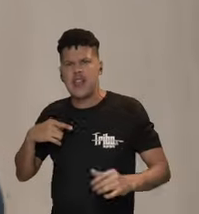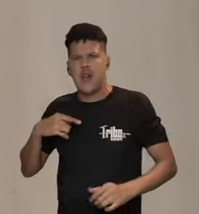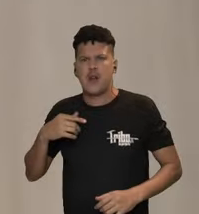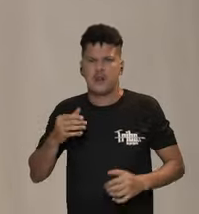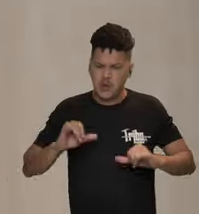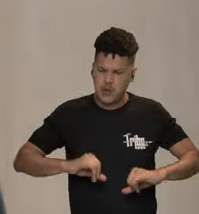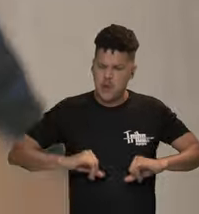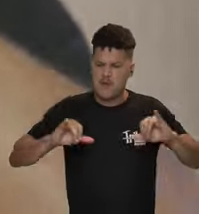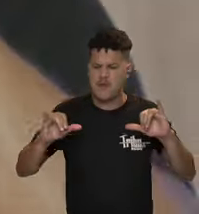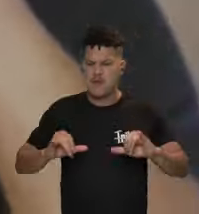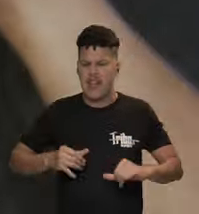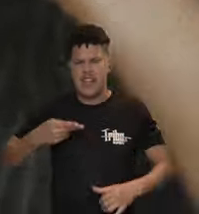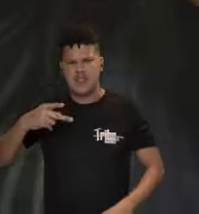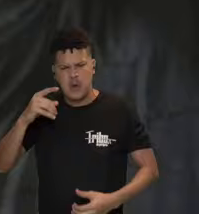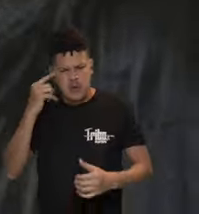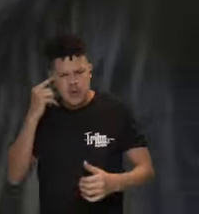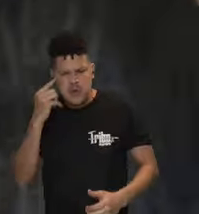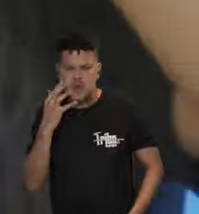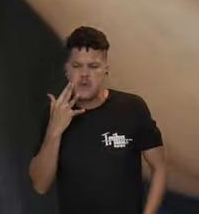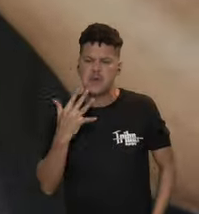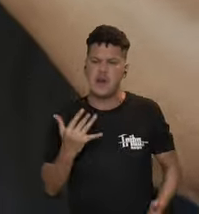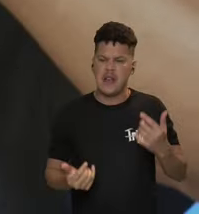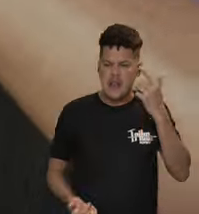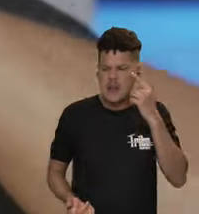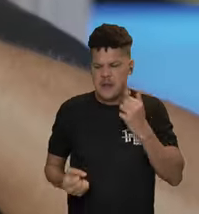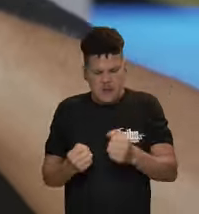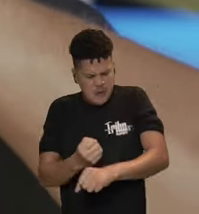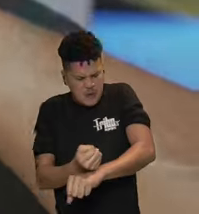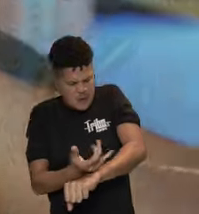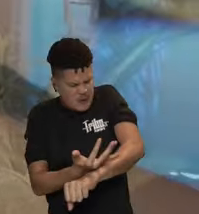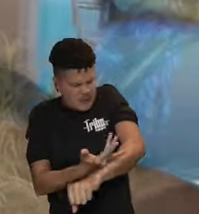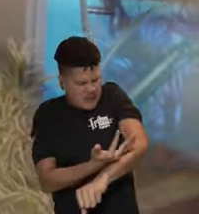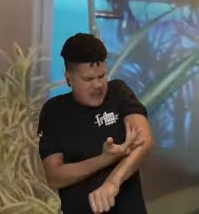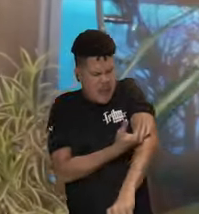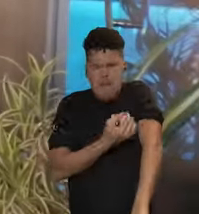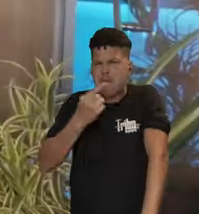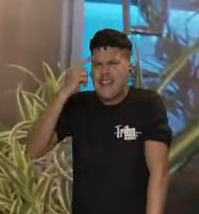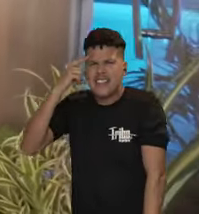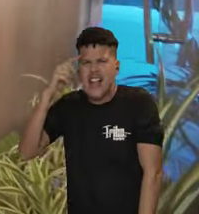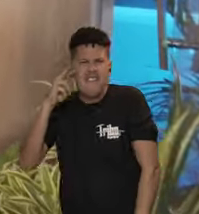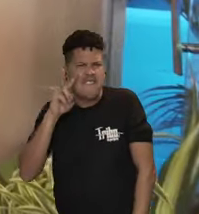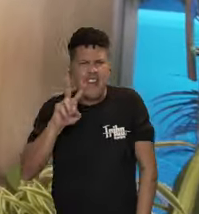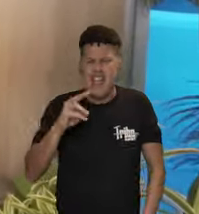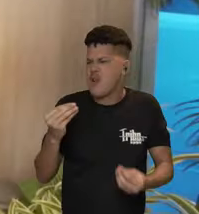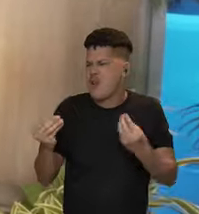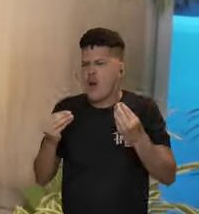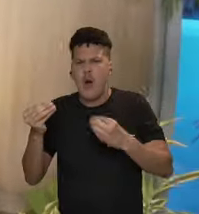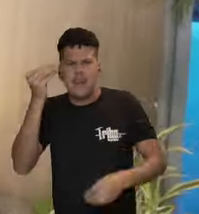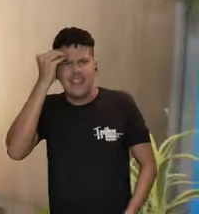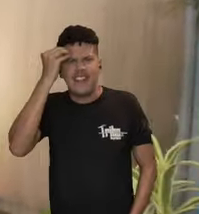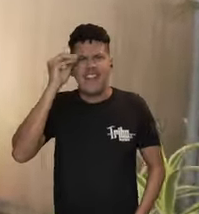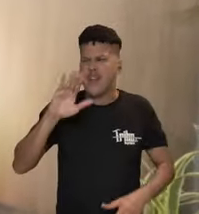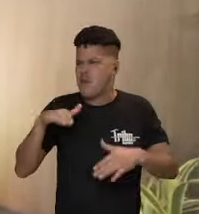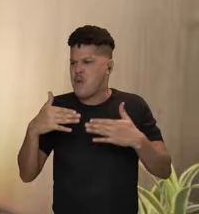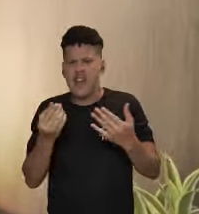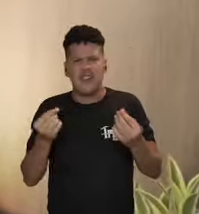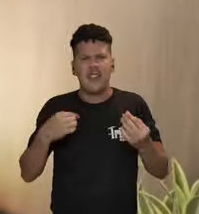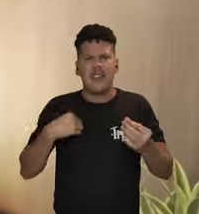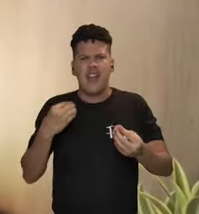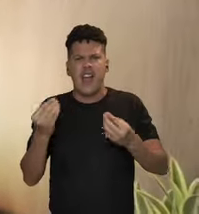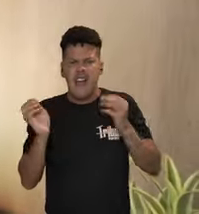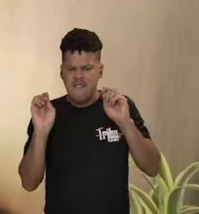seu suor pelo chão. Meu corpo arrepia só em pensar em ver. Como entender quanto vai valer a vida que eu quero